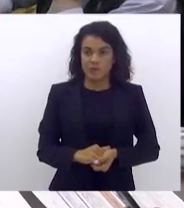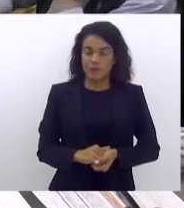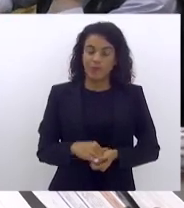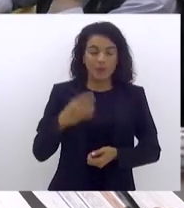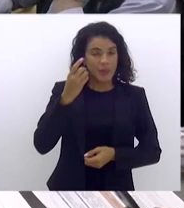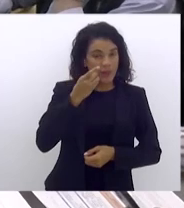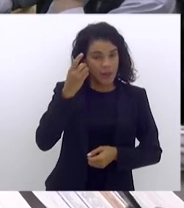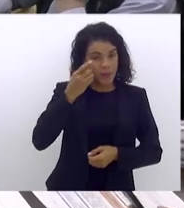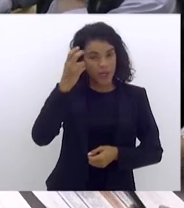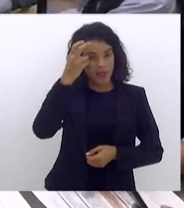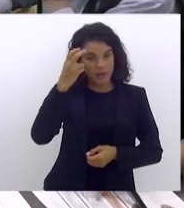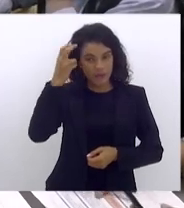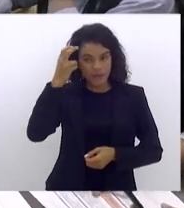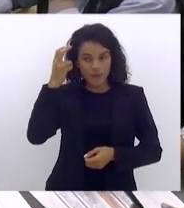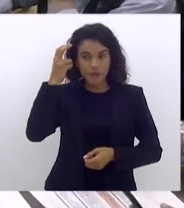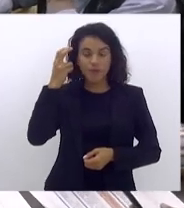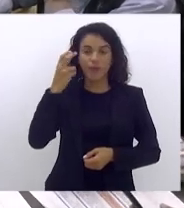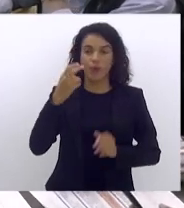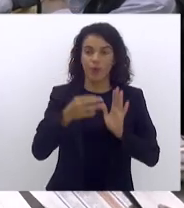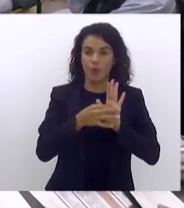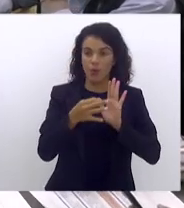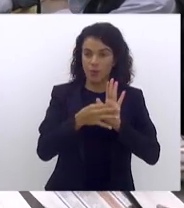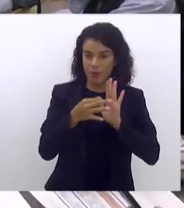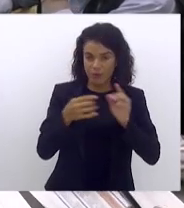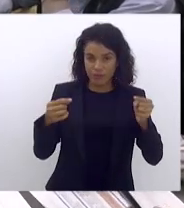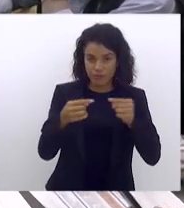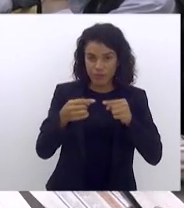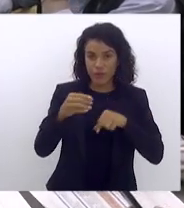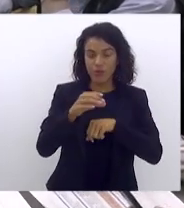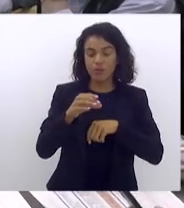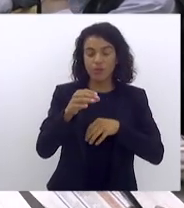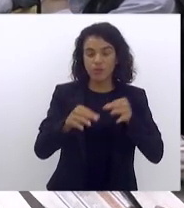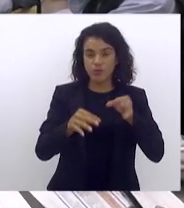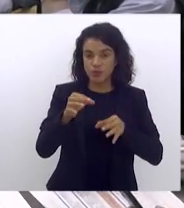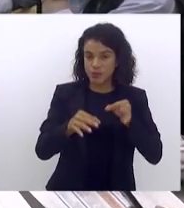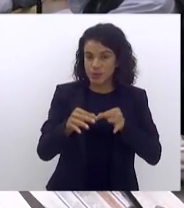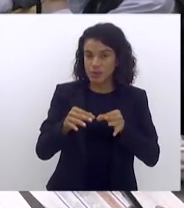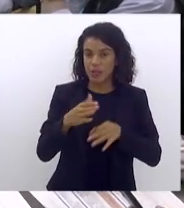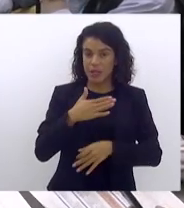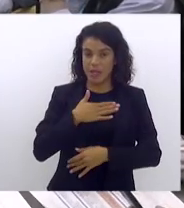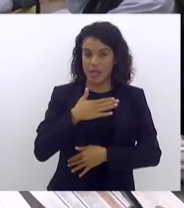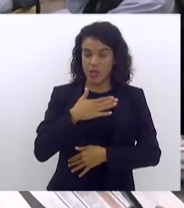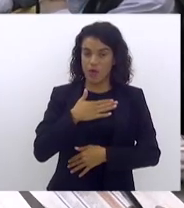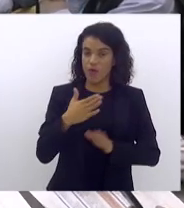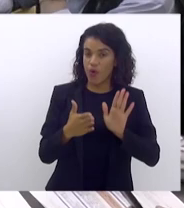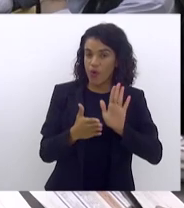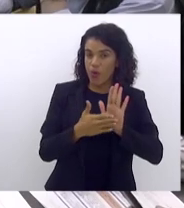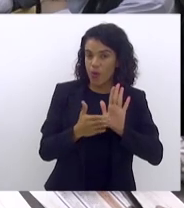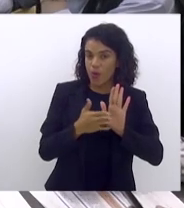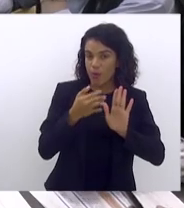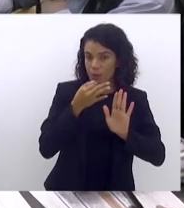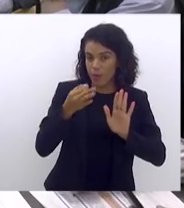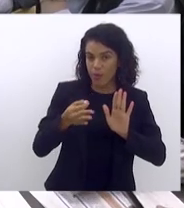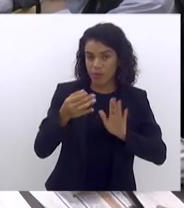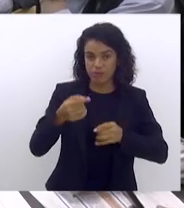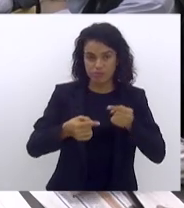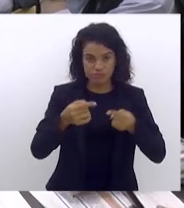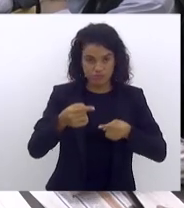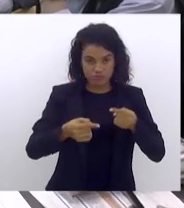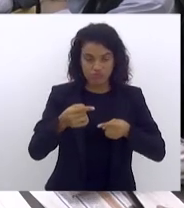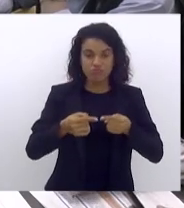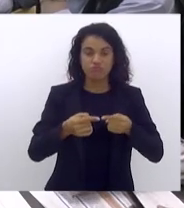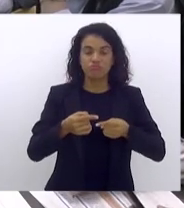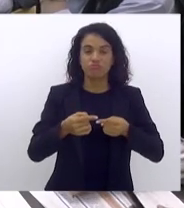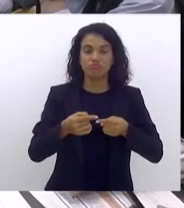Deputada Verônica. Sim. O parecer de Vossa Excelência foi pela juridicidade. Né? Sim. Eu vou propor aqui, em discussão, estou discutindo a